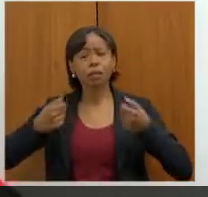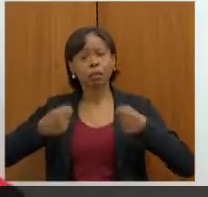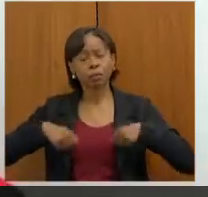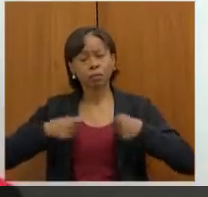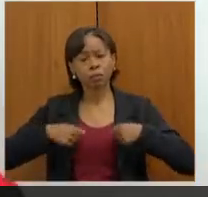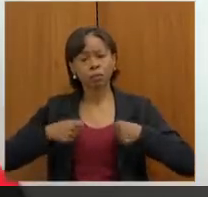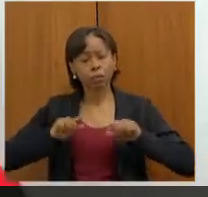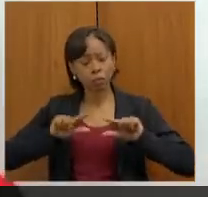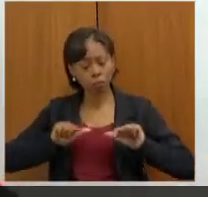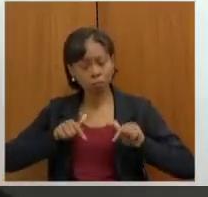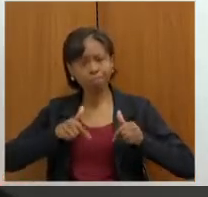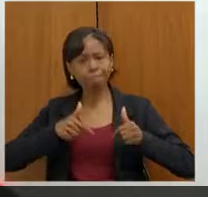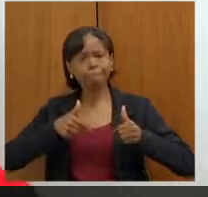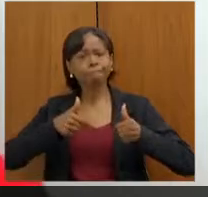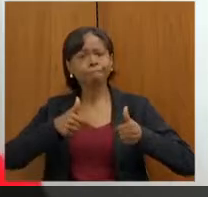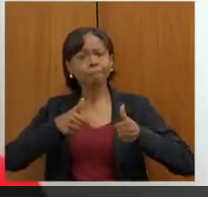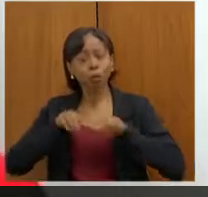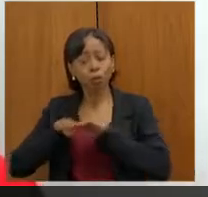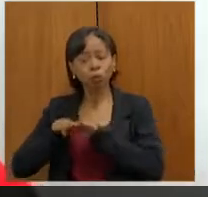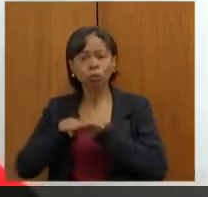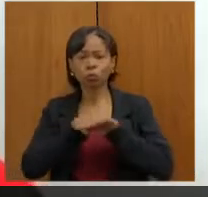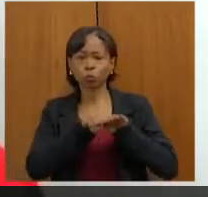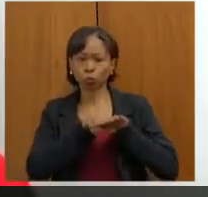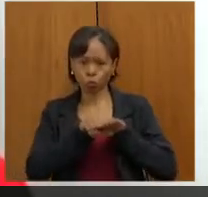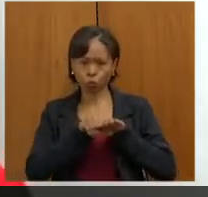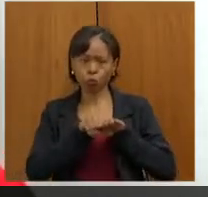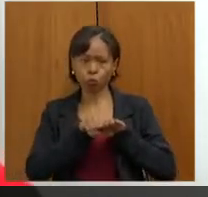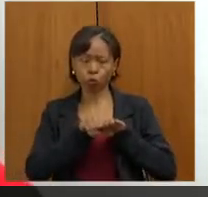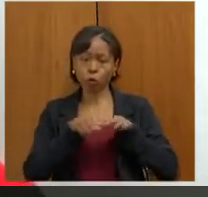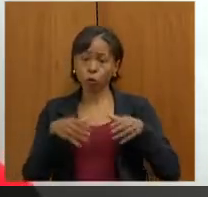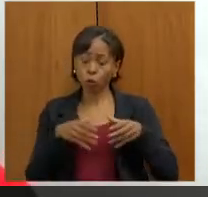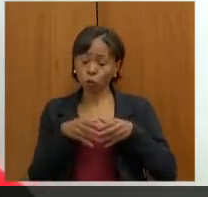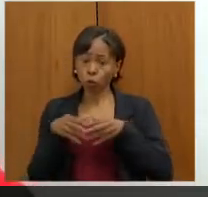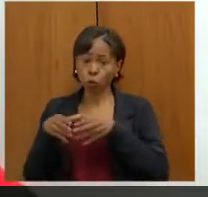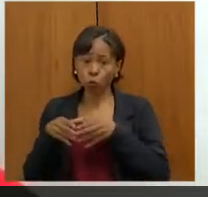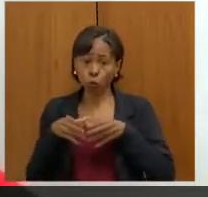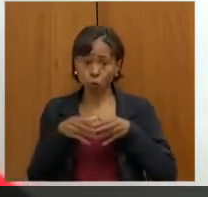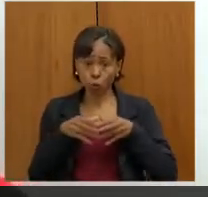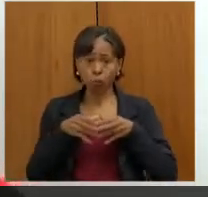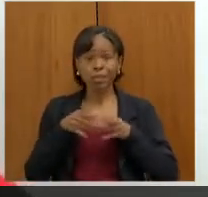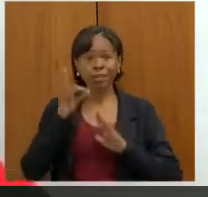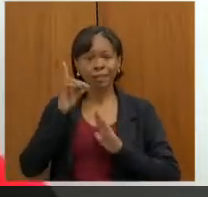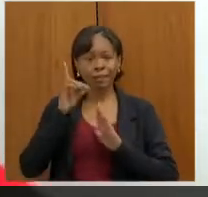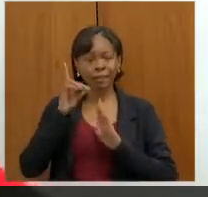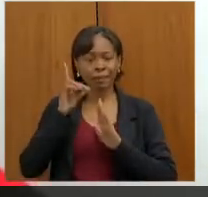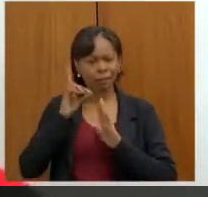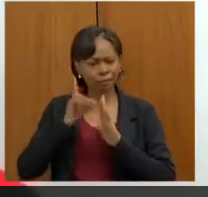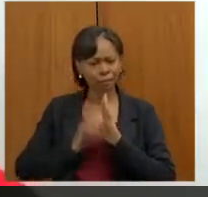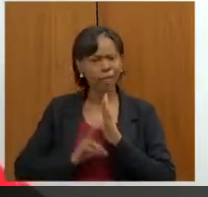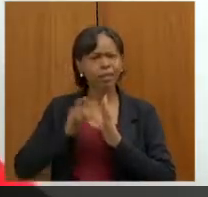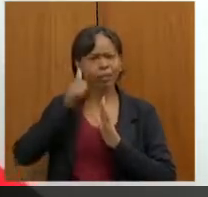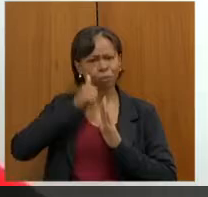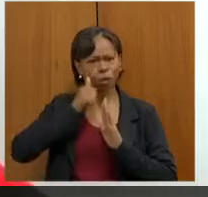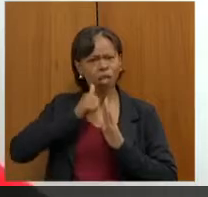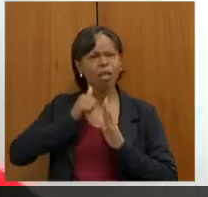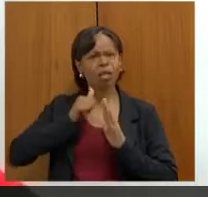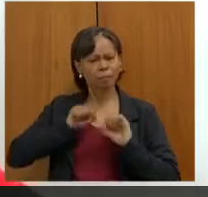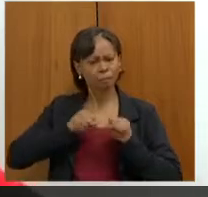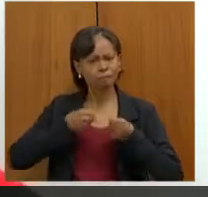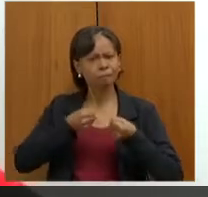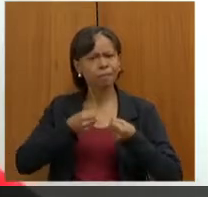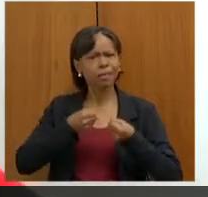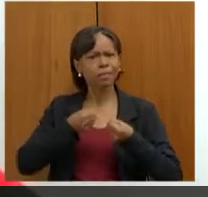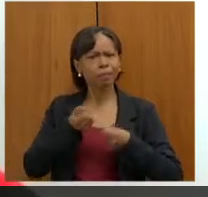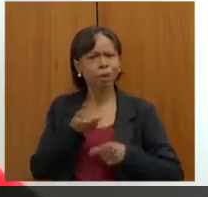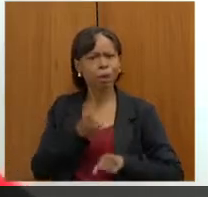comissão de defesa dos direitos das mulheres não presta grande rede de enfrentamento da violência é importante mas é ação local